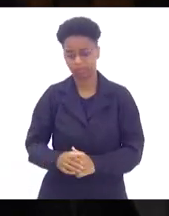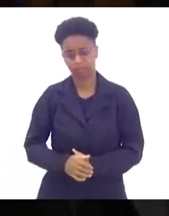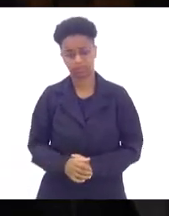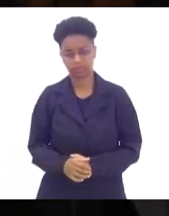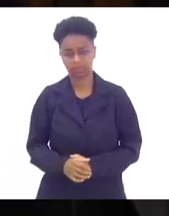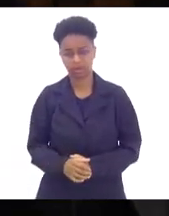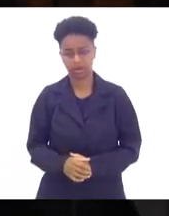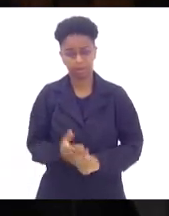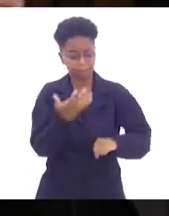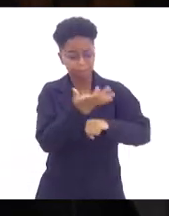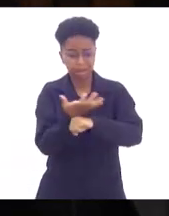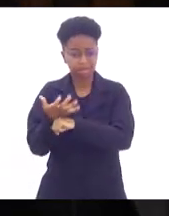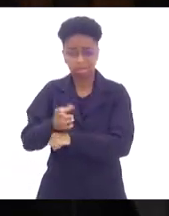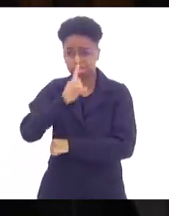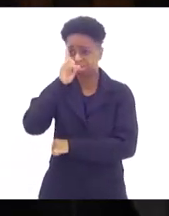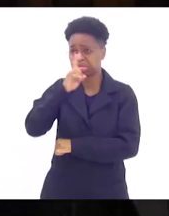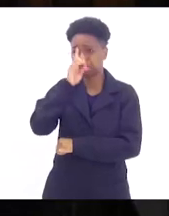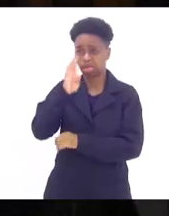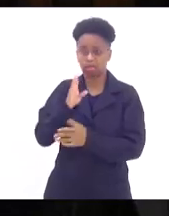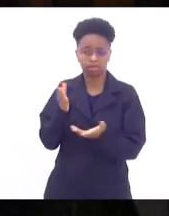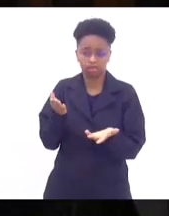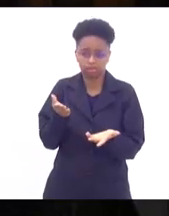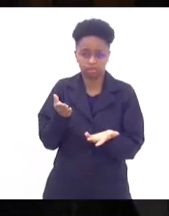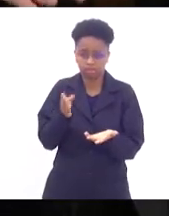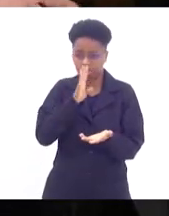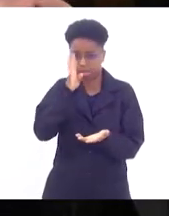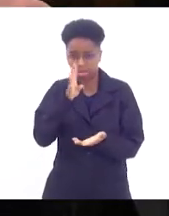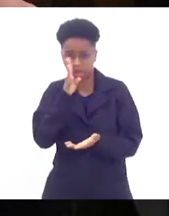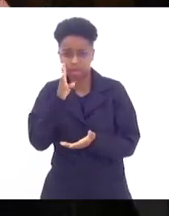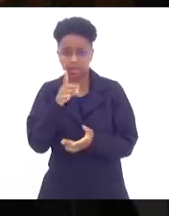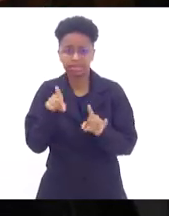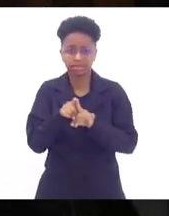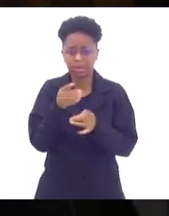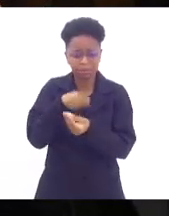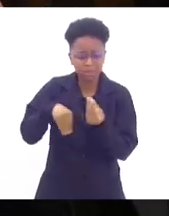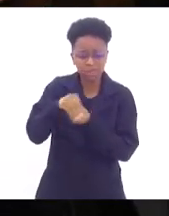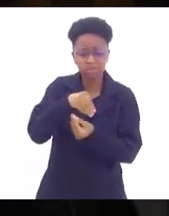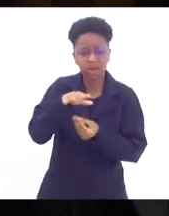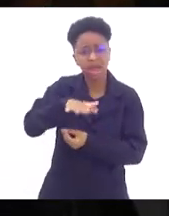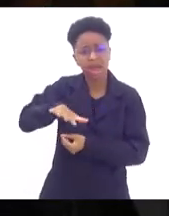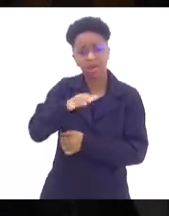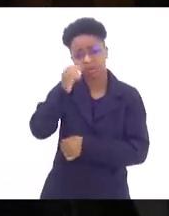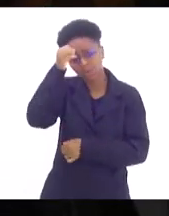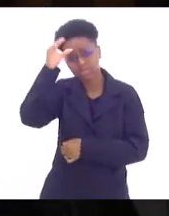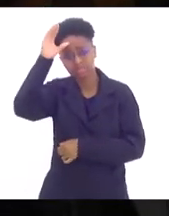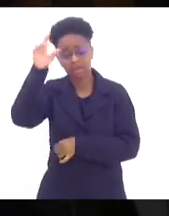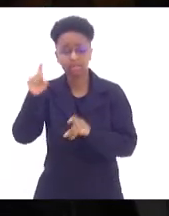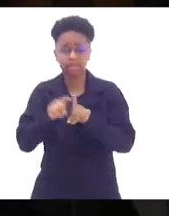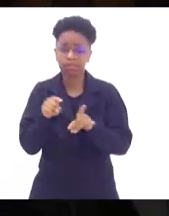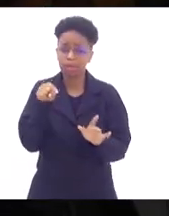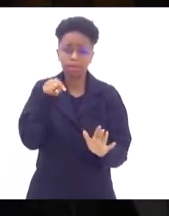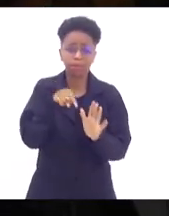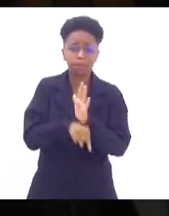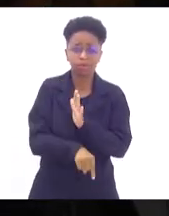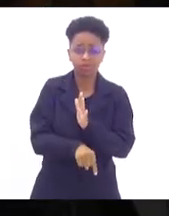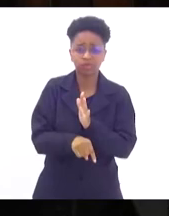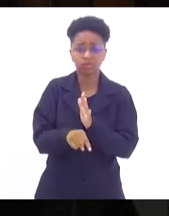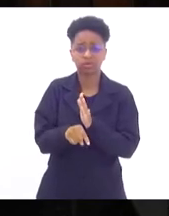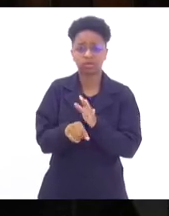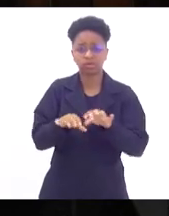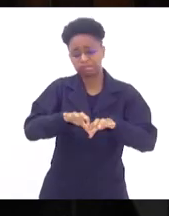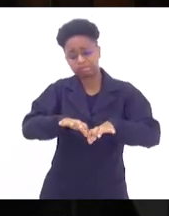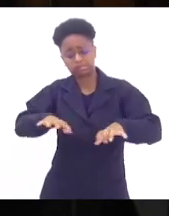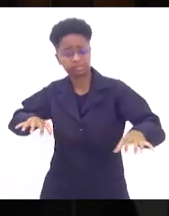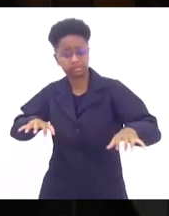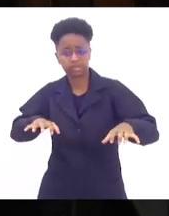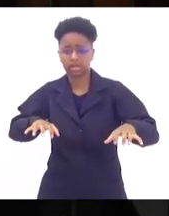disciplina sem perna em cabeça mistura nos campos de conhecimento aprofundamento da distância entre a escola pública e a